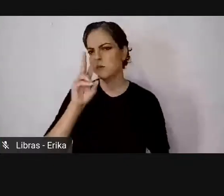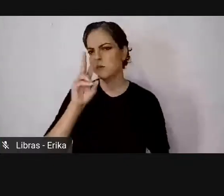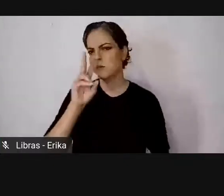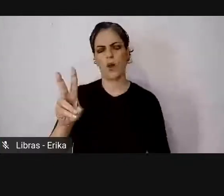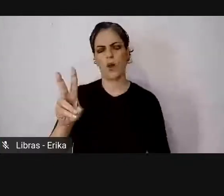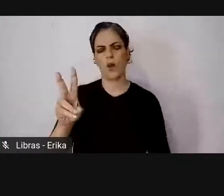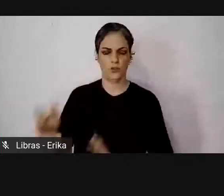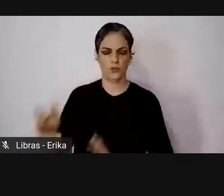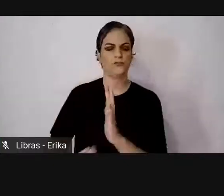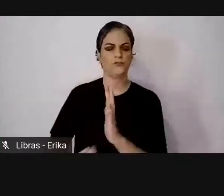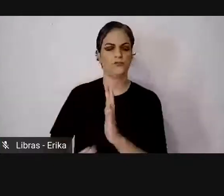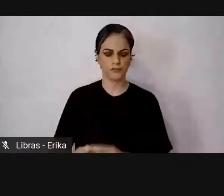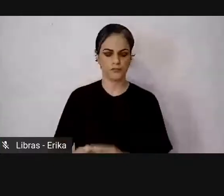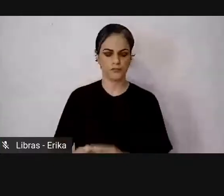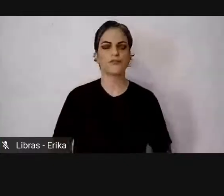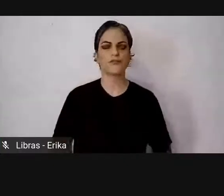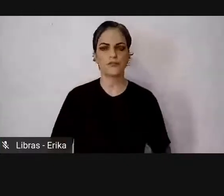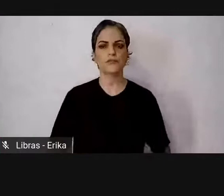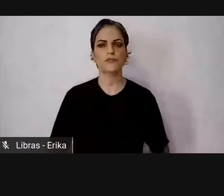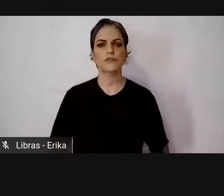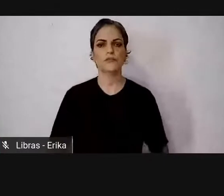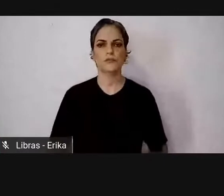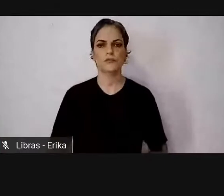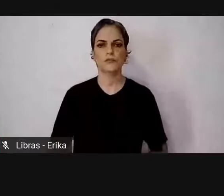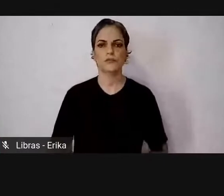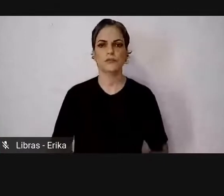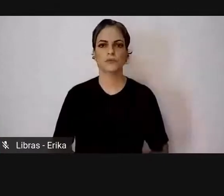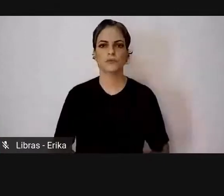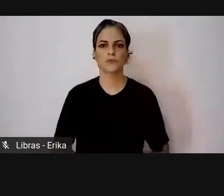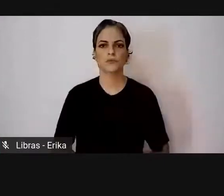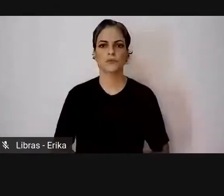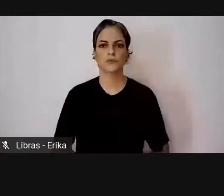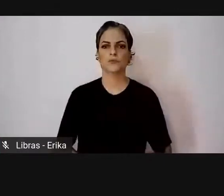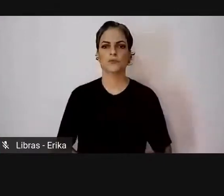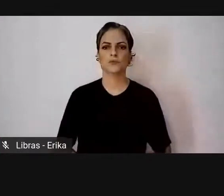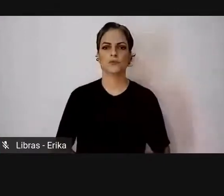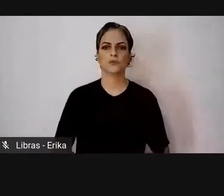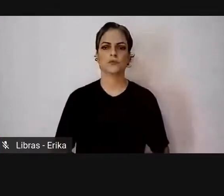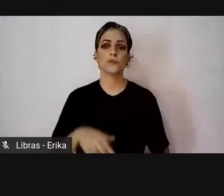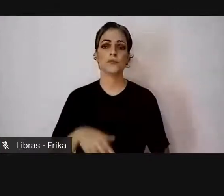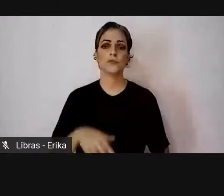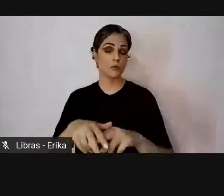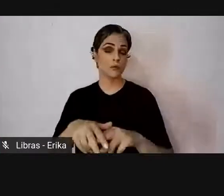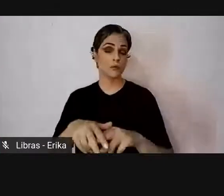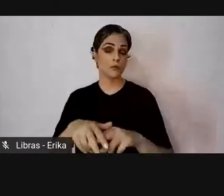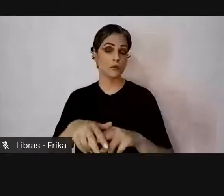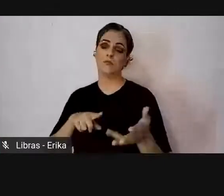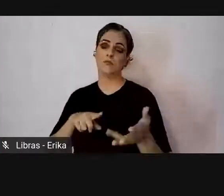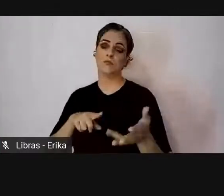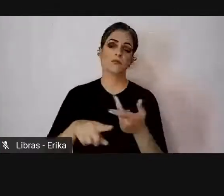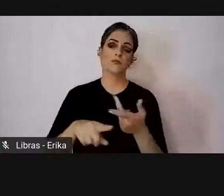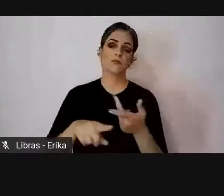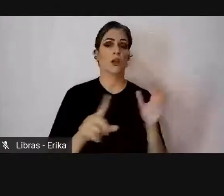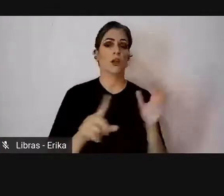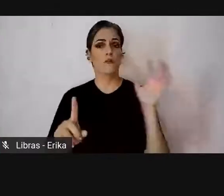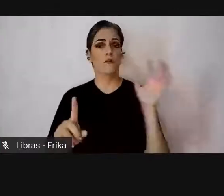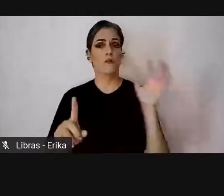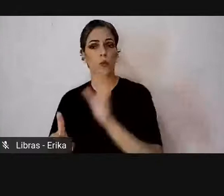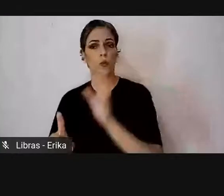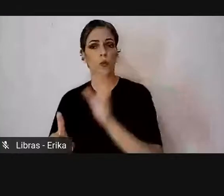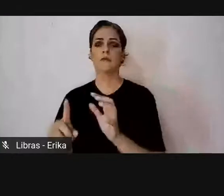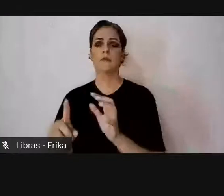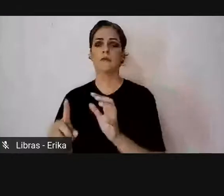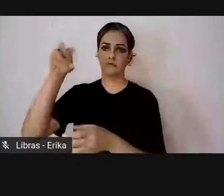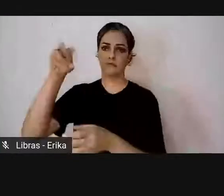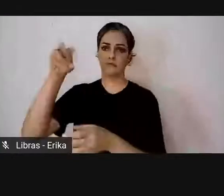parlamento. Então, como todos esses fatores externos influenciaram internamente esse processo legislativo.